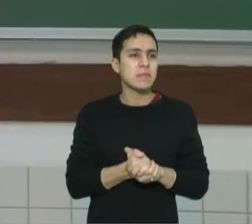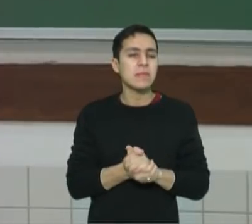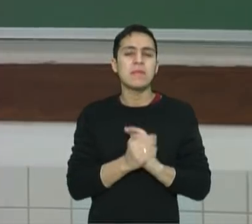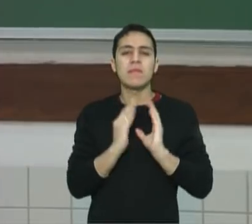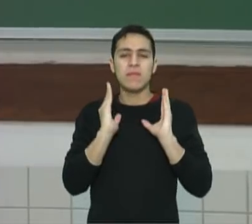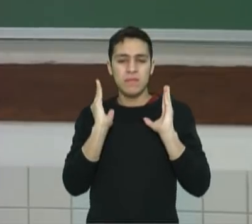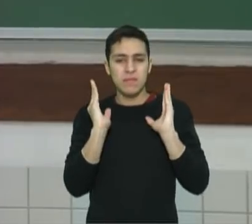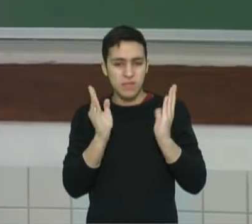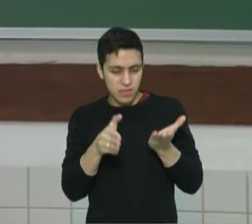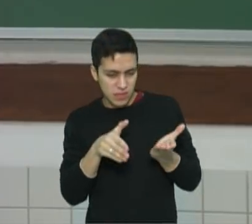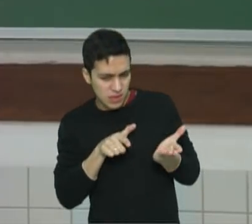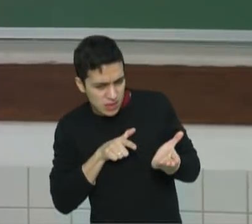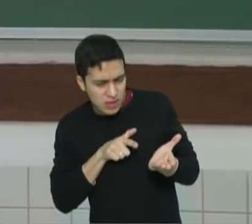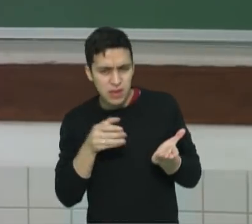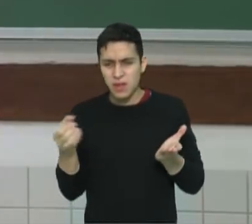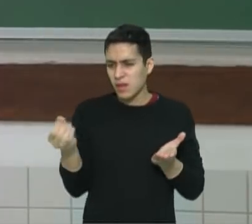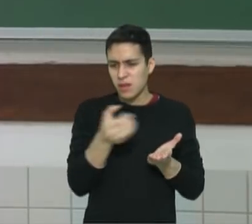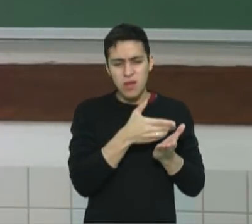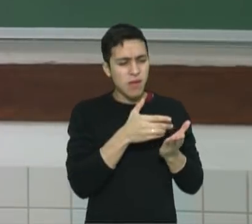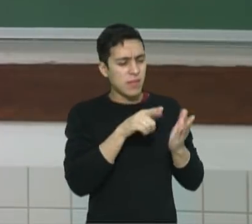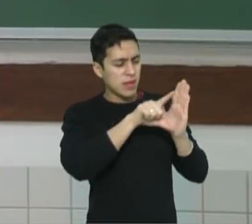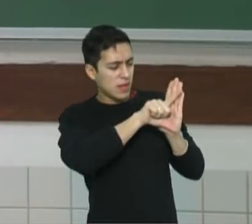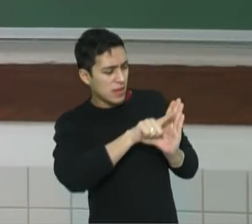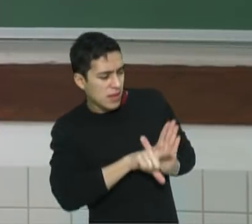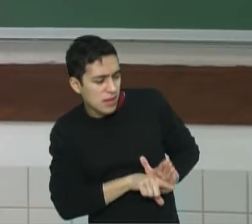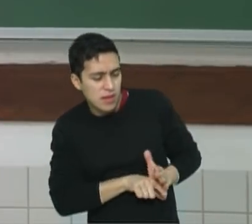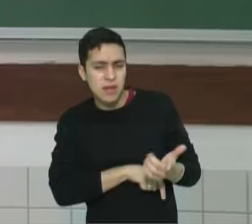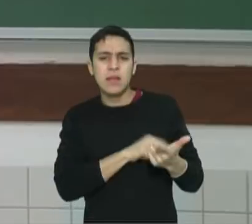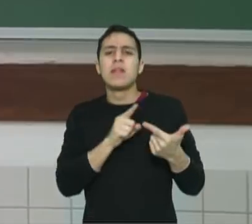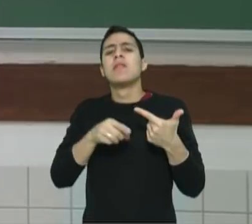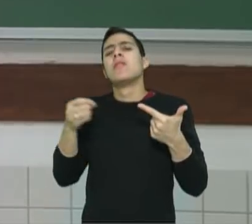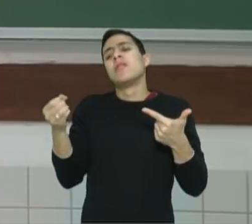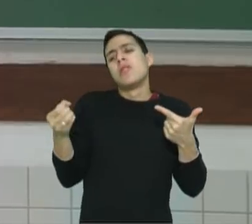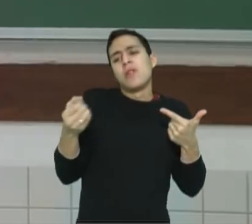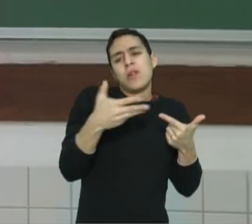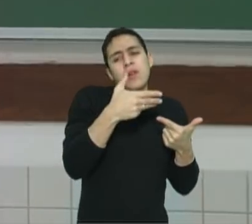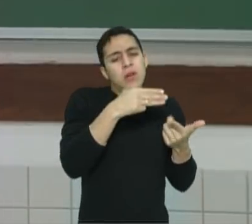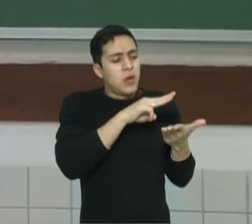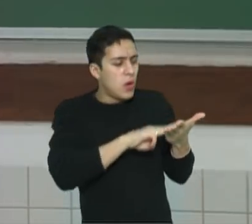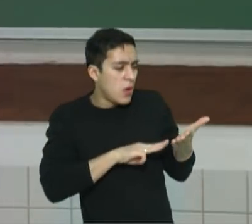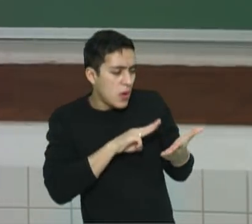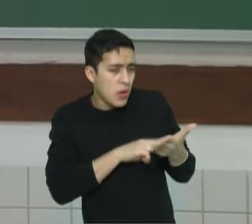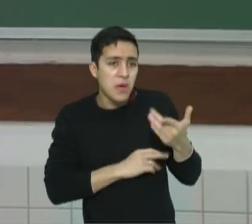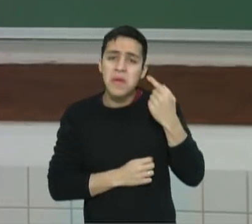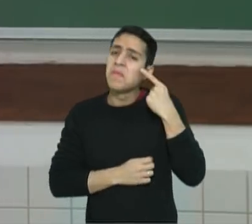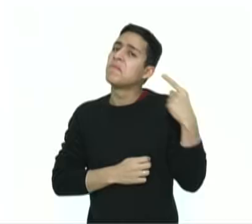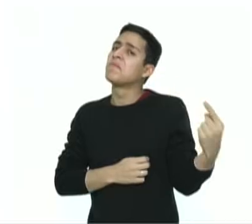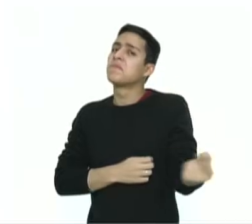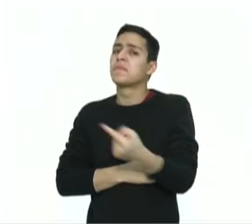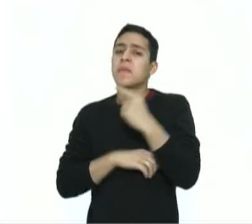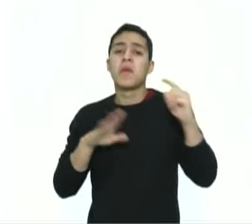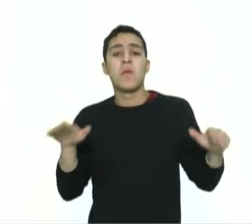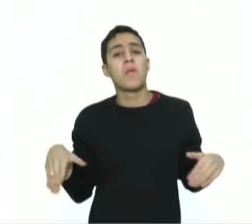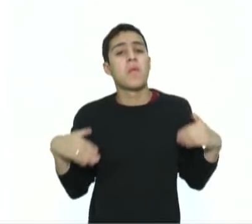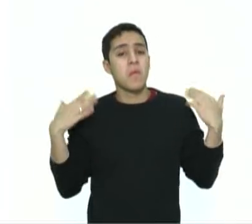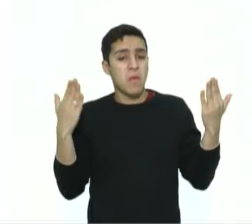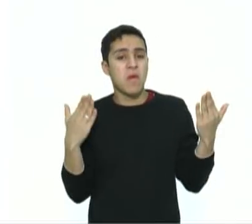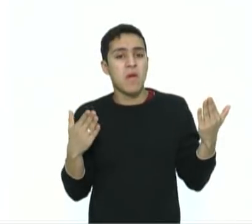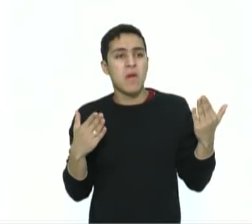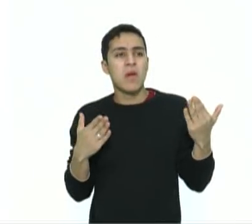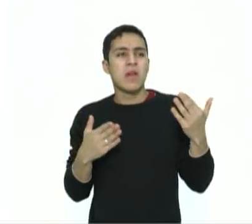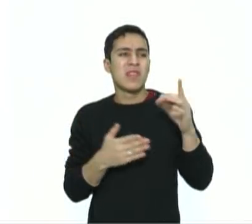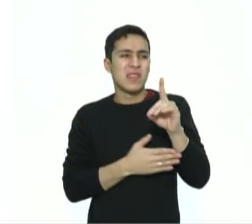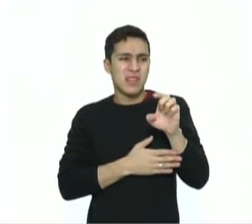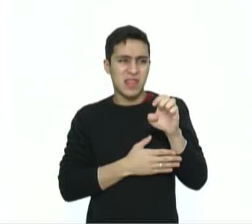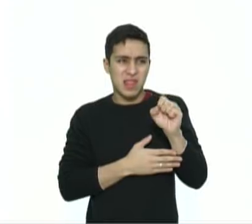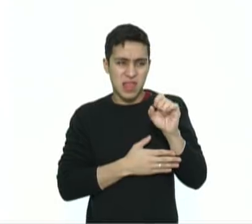vão fazendo novas legislações, novas metodologias. Uma delas é a do Destino Manifesto.